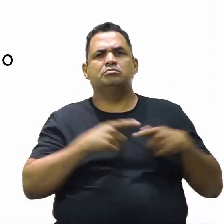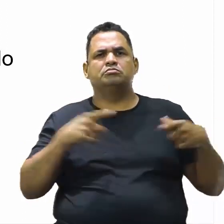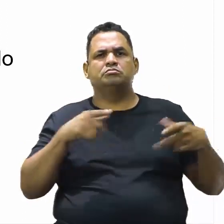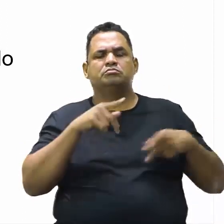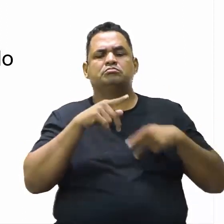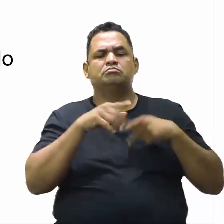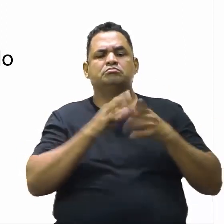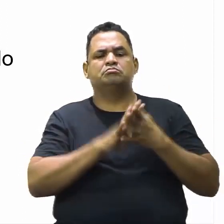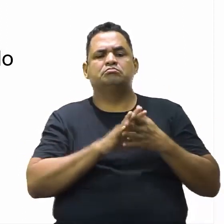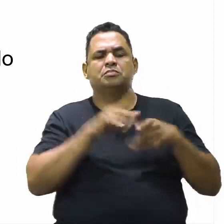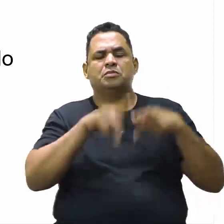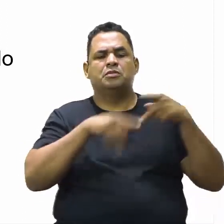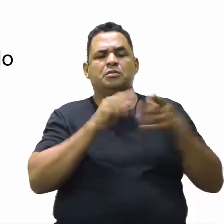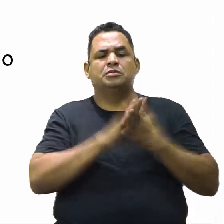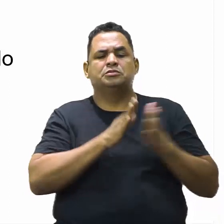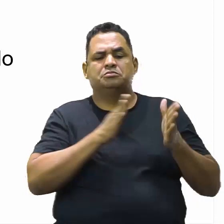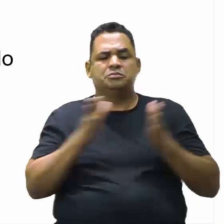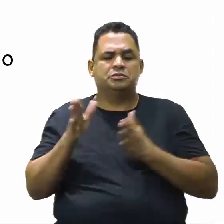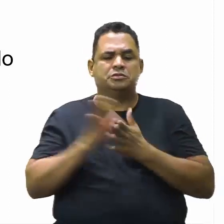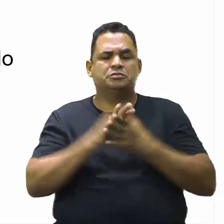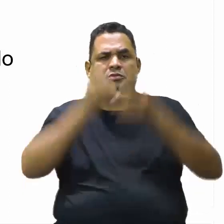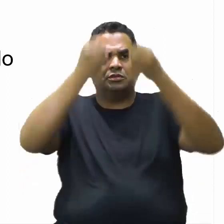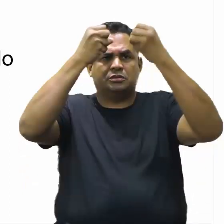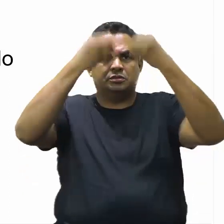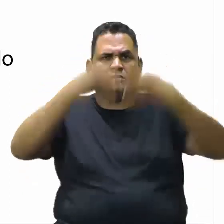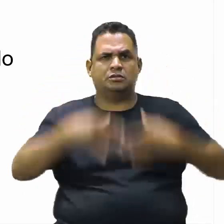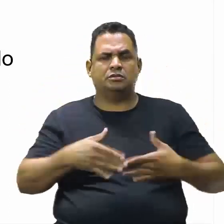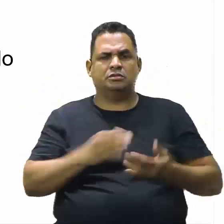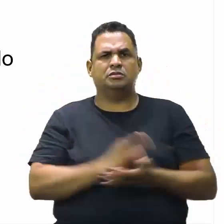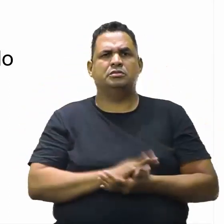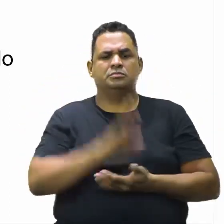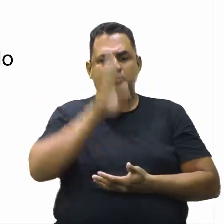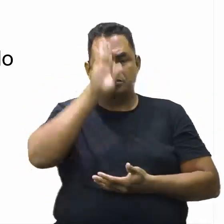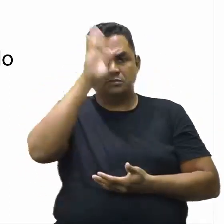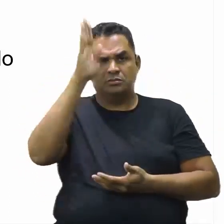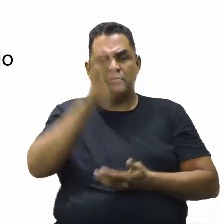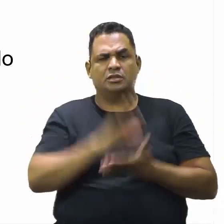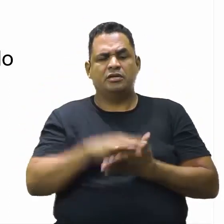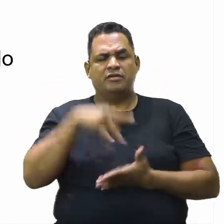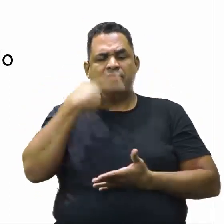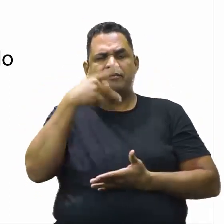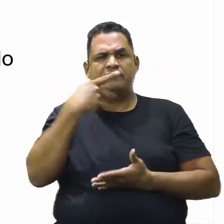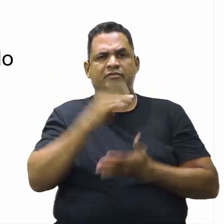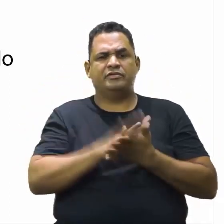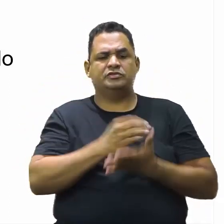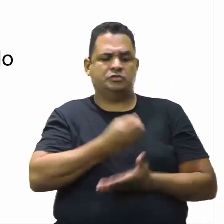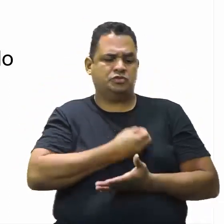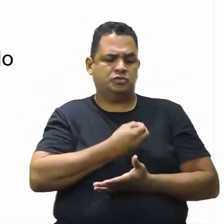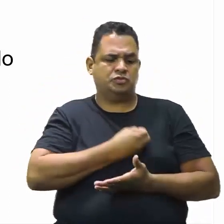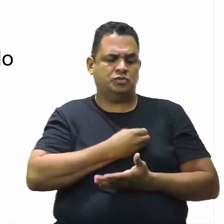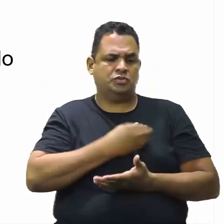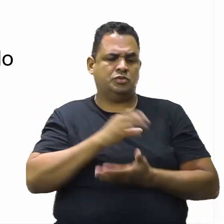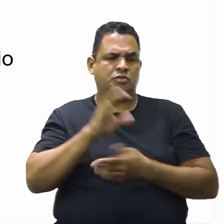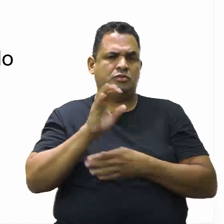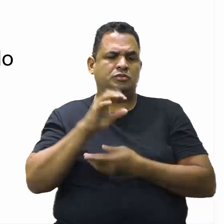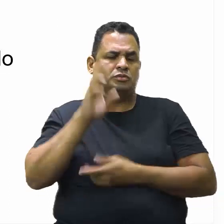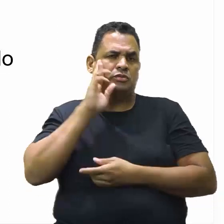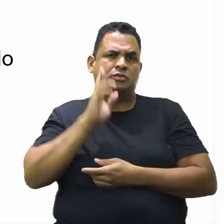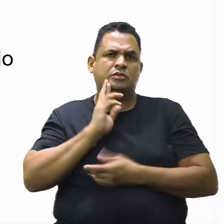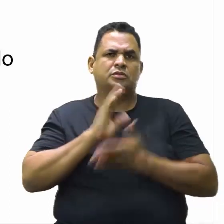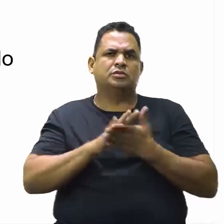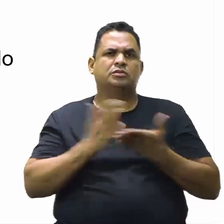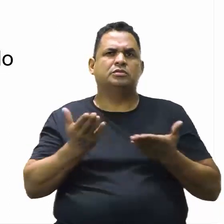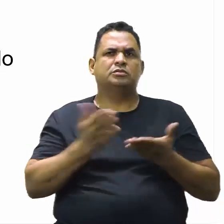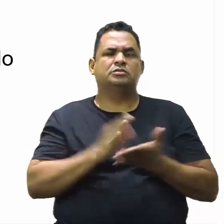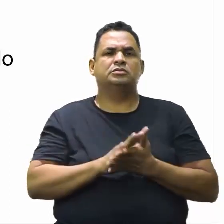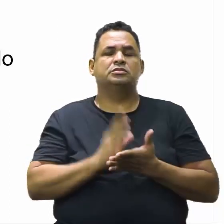explicado principalmente. Então, é bem interessante aí, ó, falando novamente sobre datas em Rondônia, que de